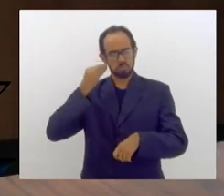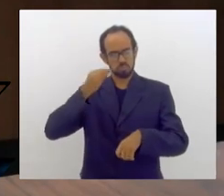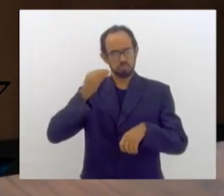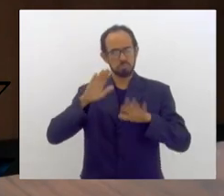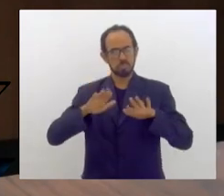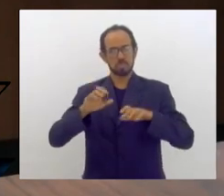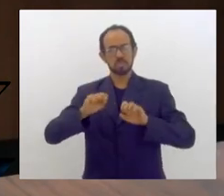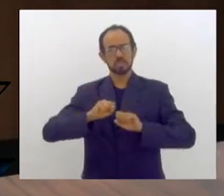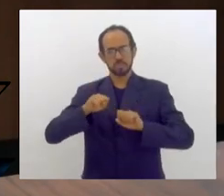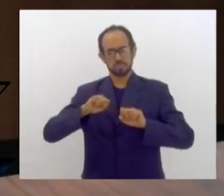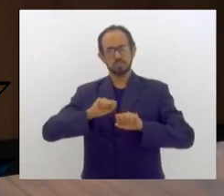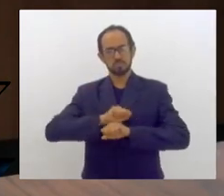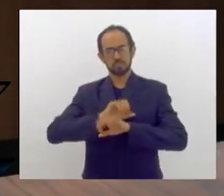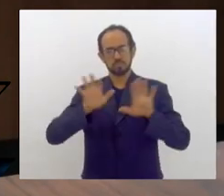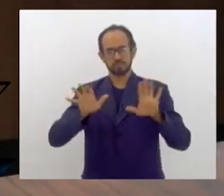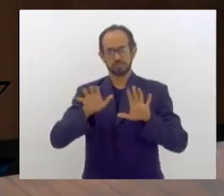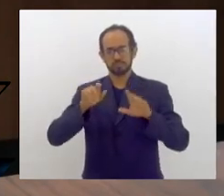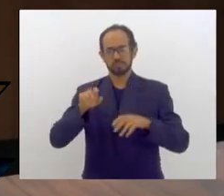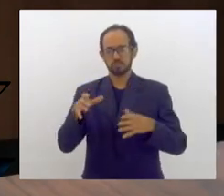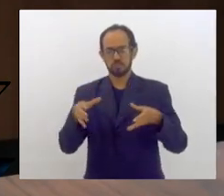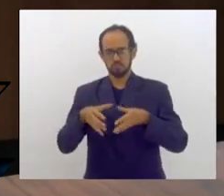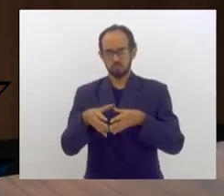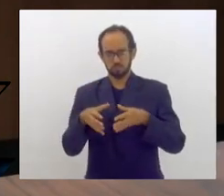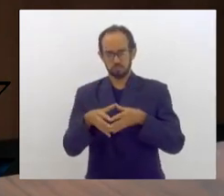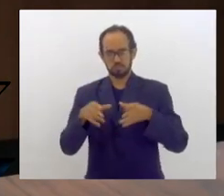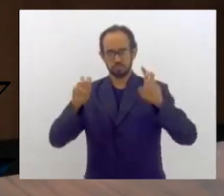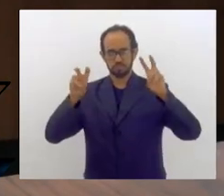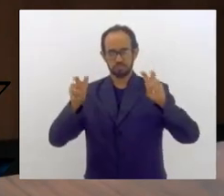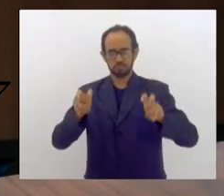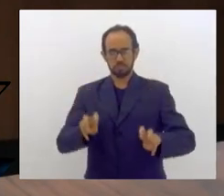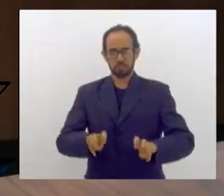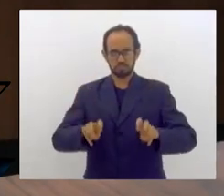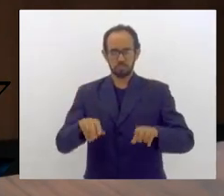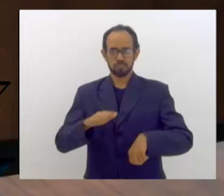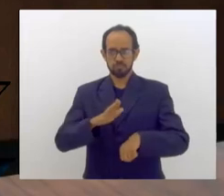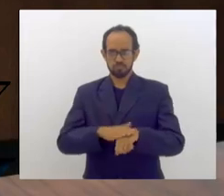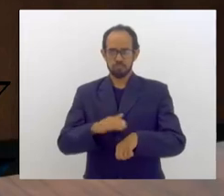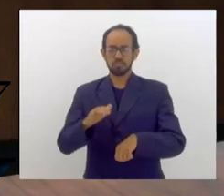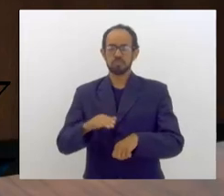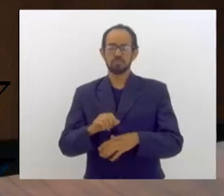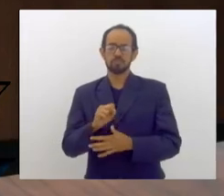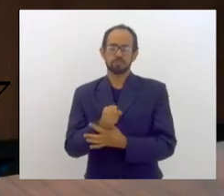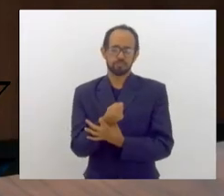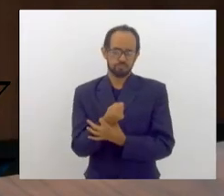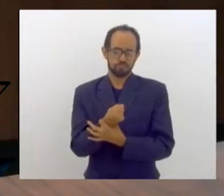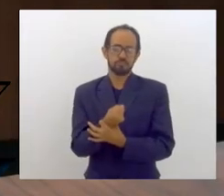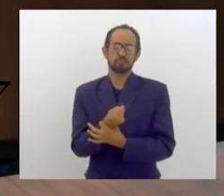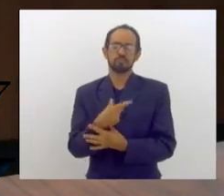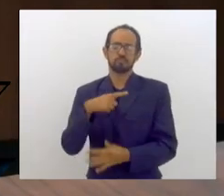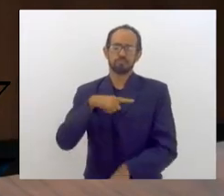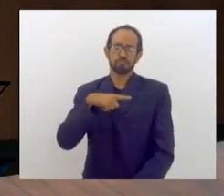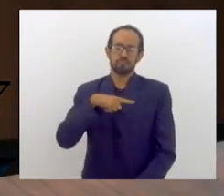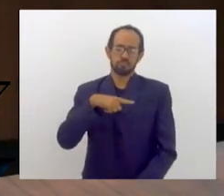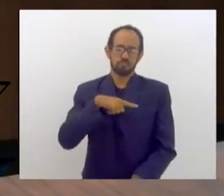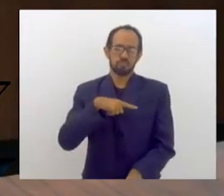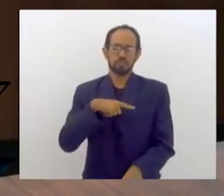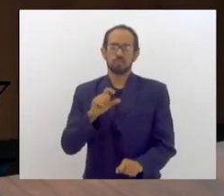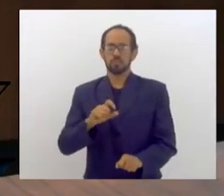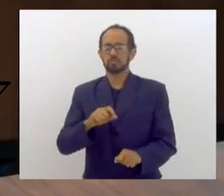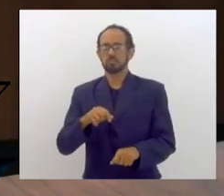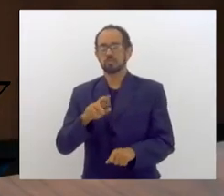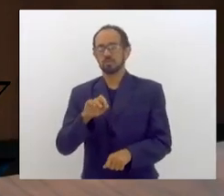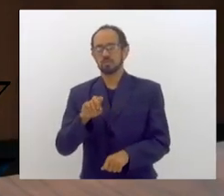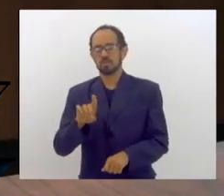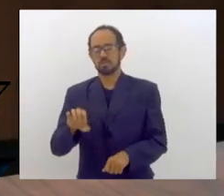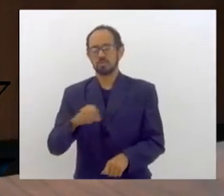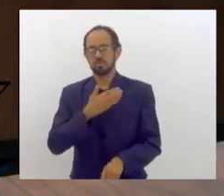maior transparência com essas comissões temáticas, mais assegurado estaremos na rede